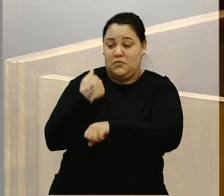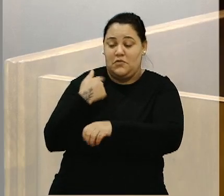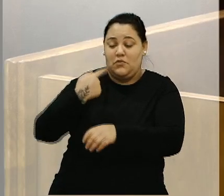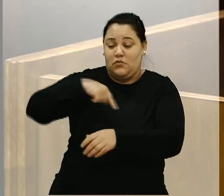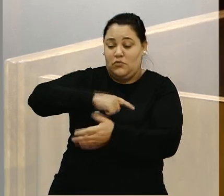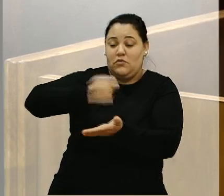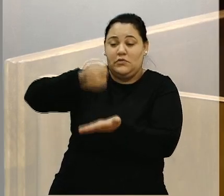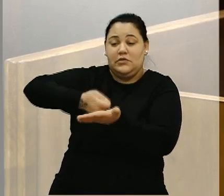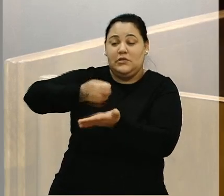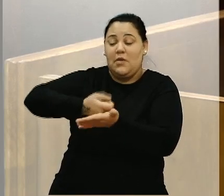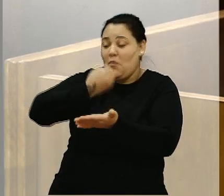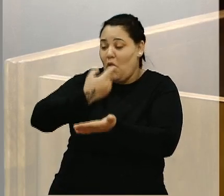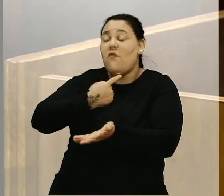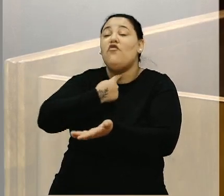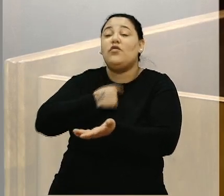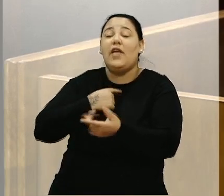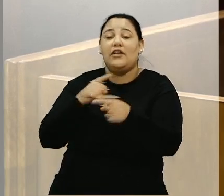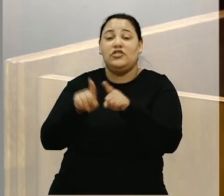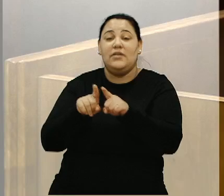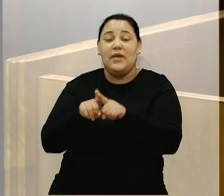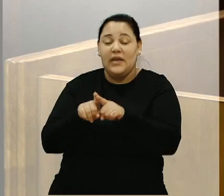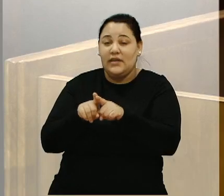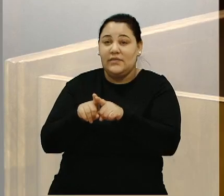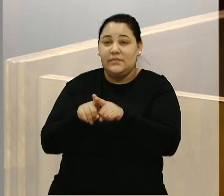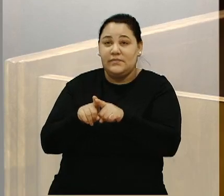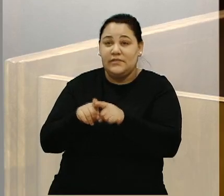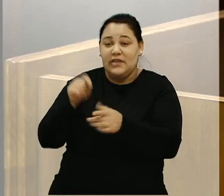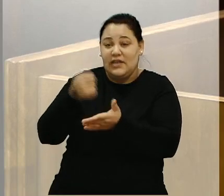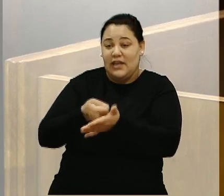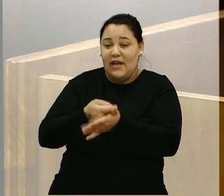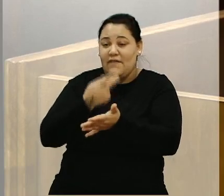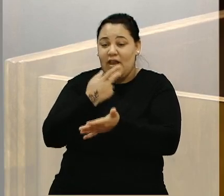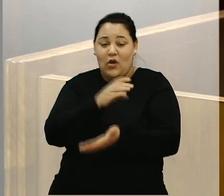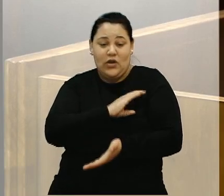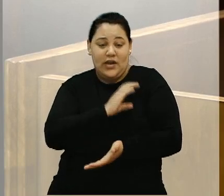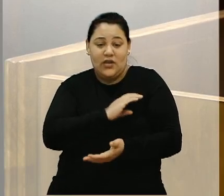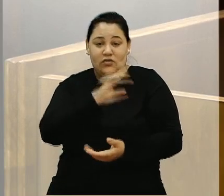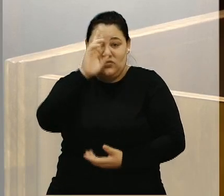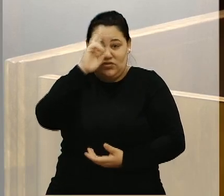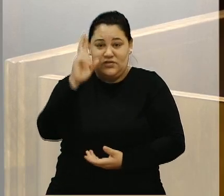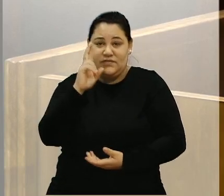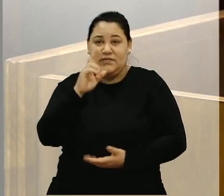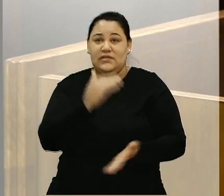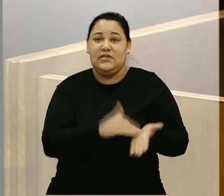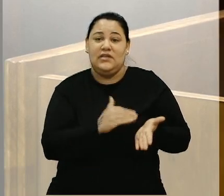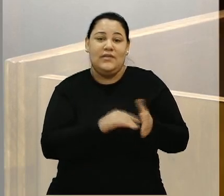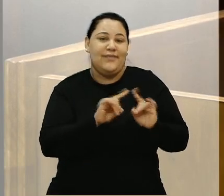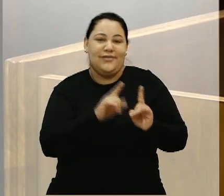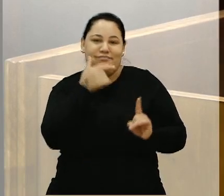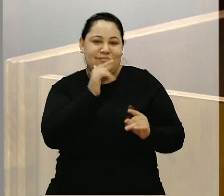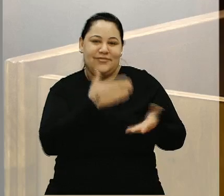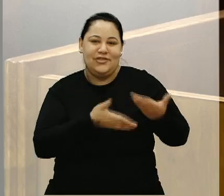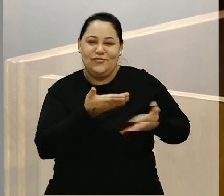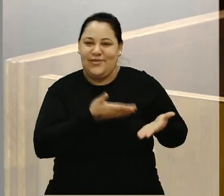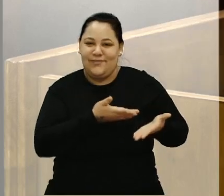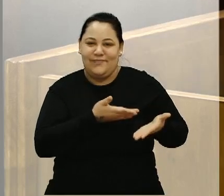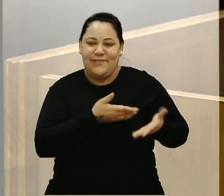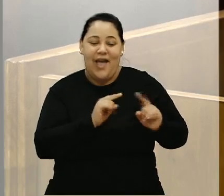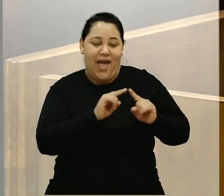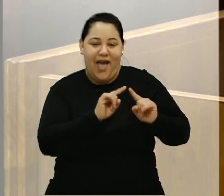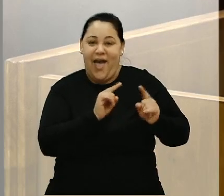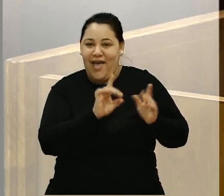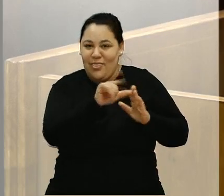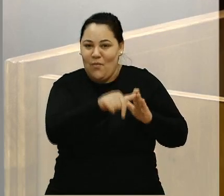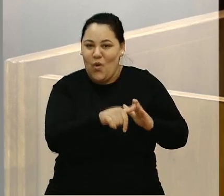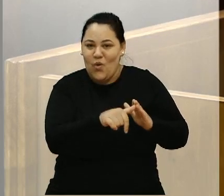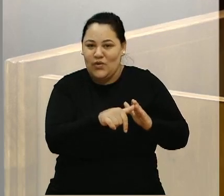boa vontade falar com o coordenador, com o diretor, com o secretário, mas não é atendido. E aí depois, se eu não